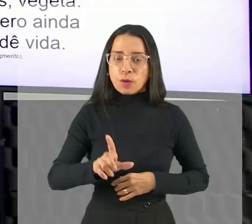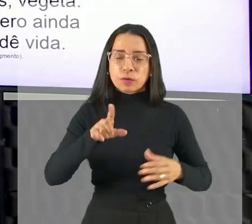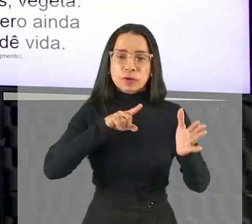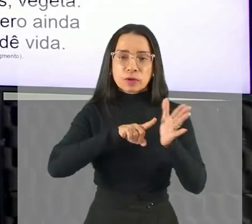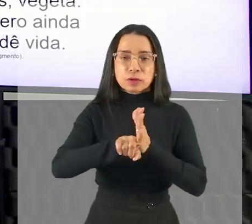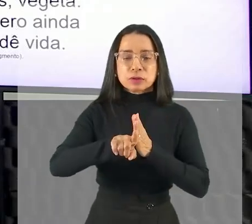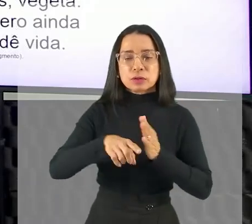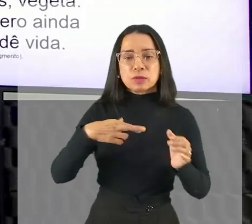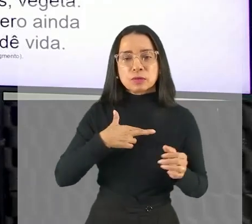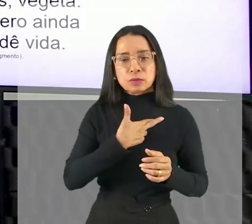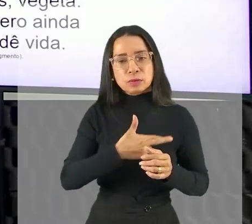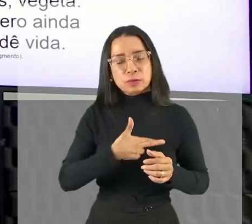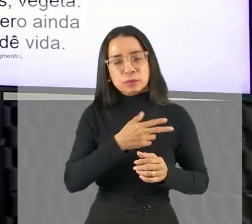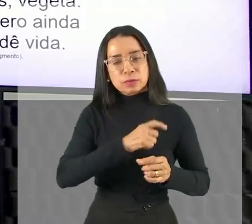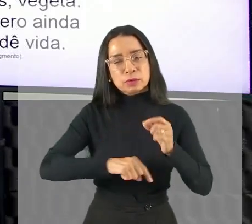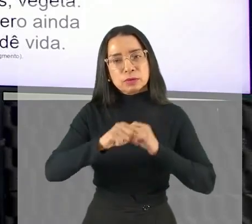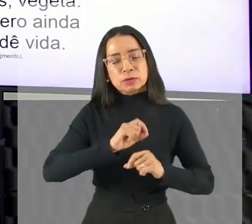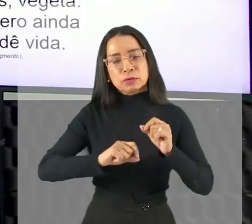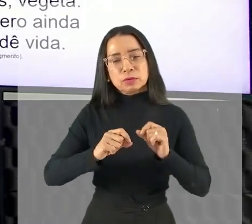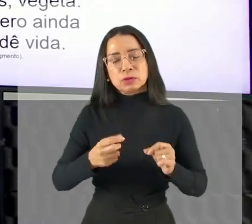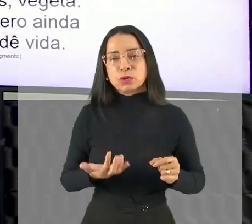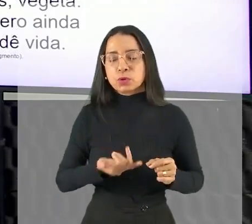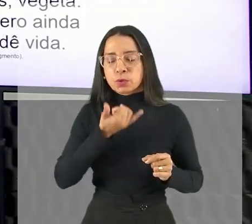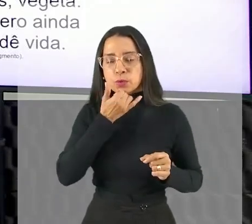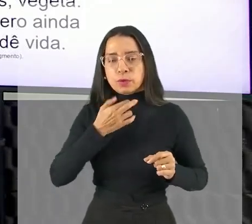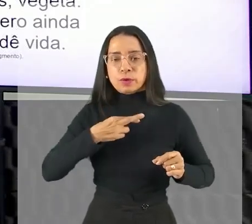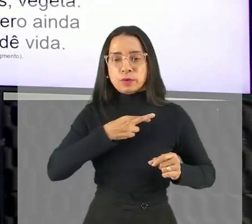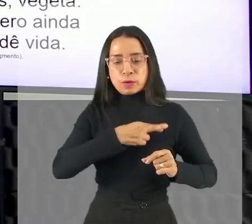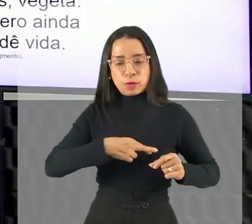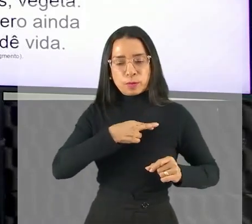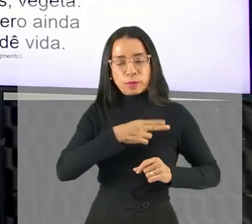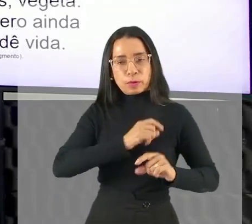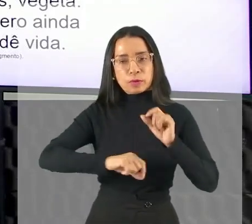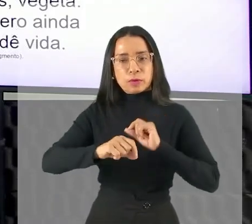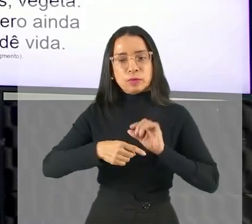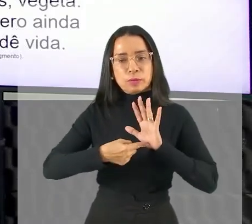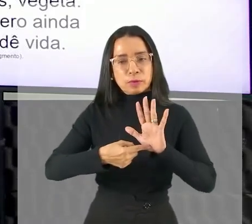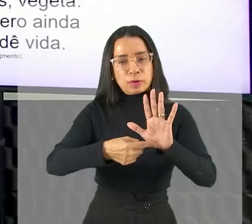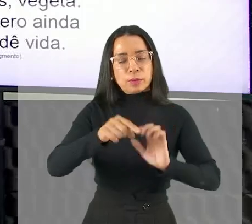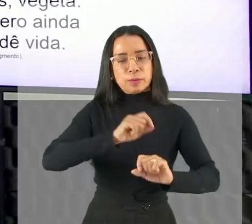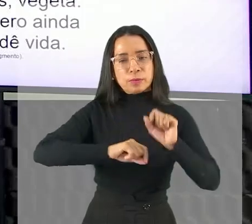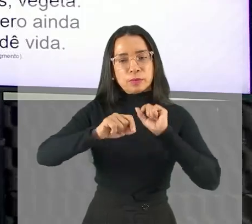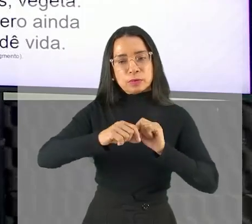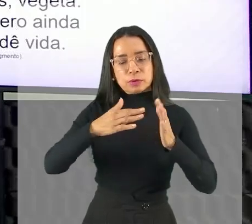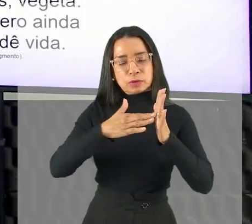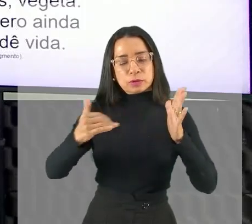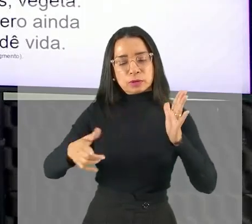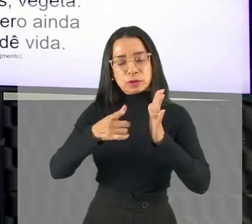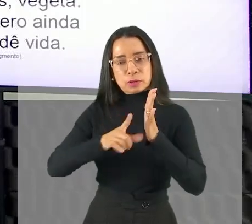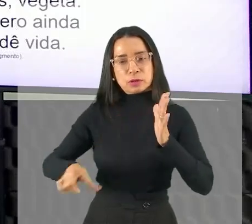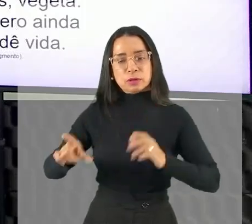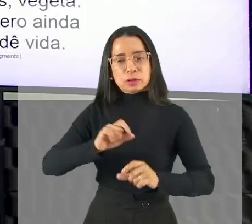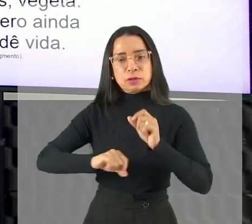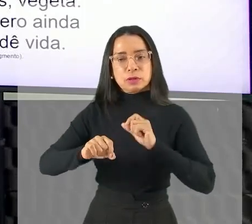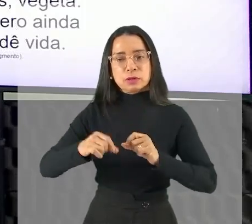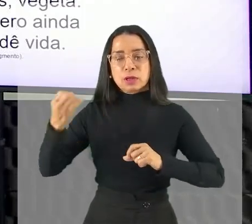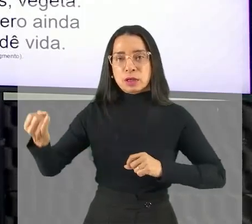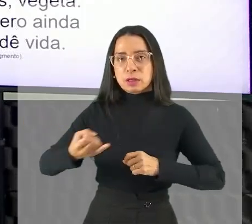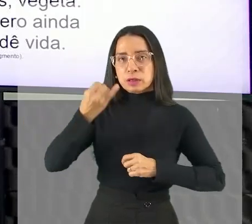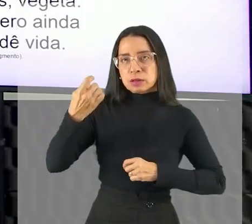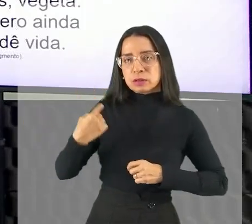de romantismo para enfatizar esse viés, esse teor dessa estética literária, né, muito importante para a nossa literatura